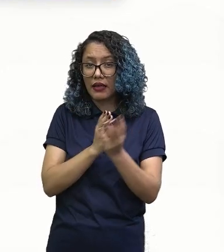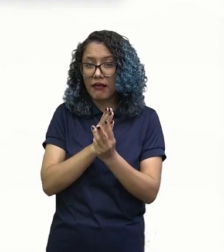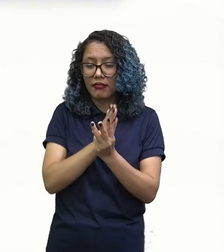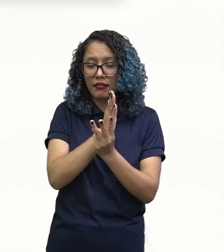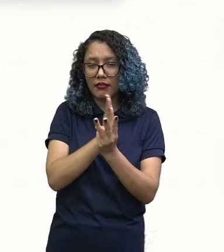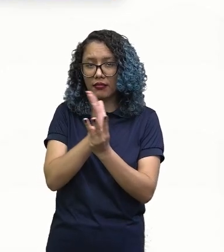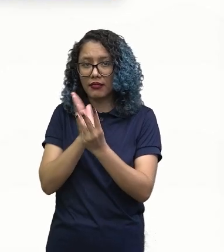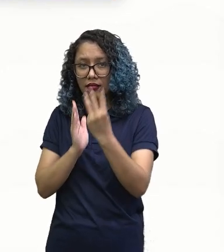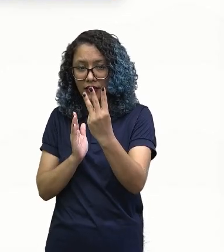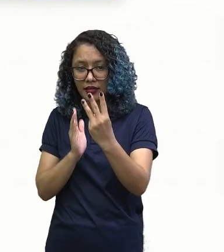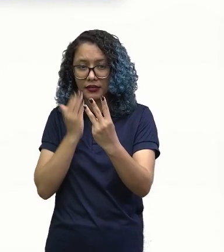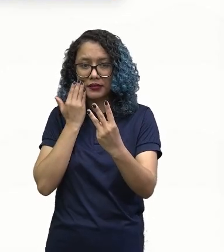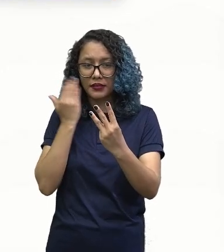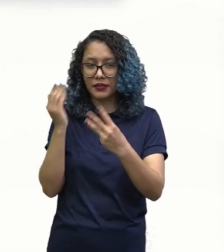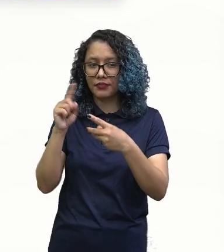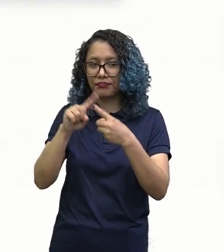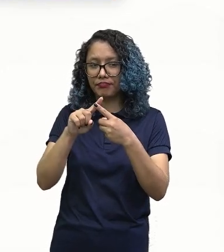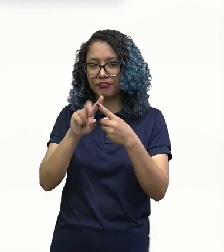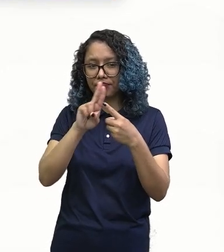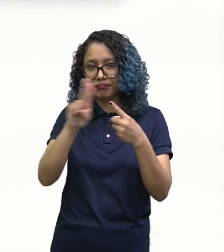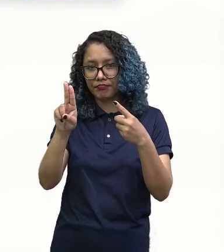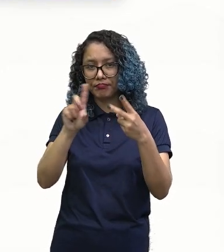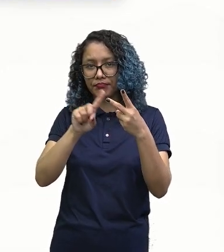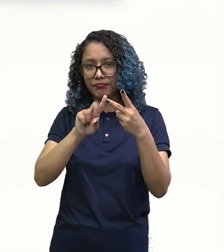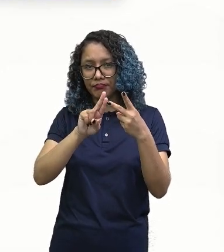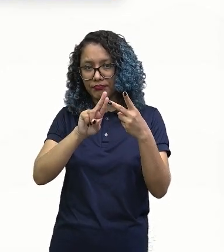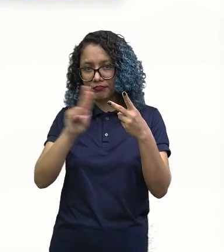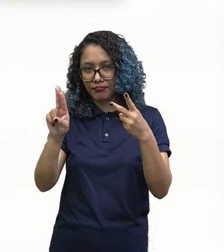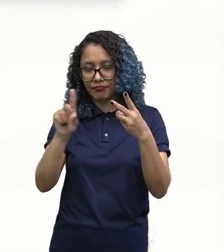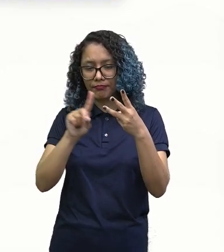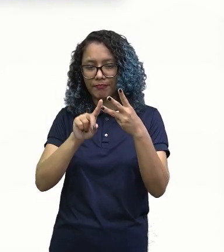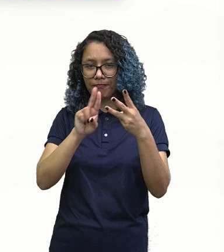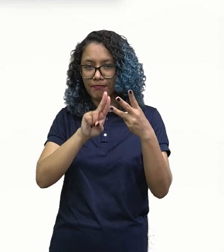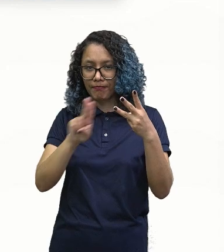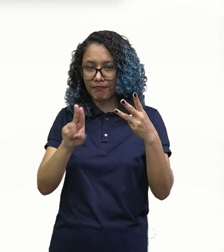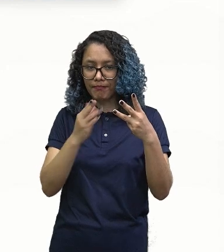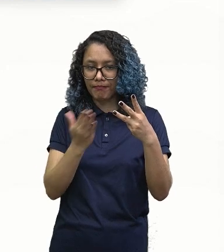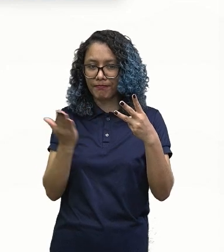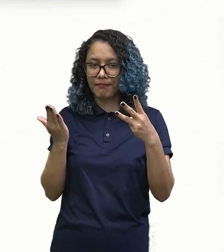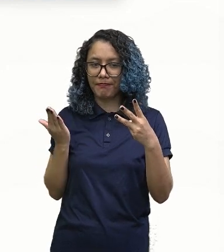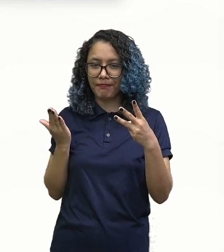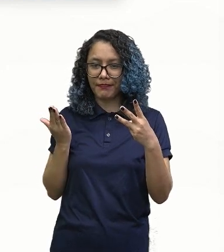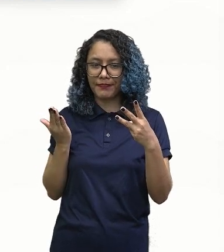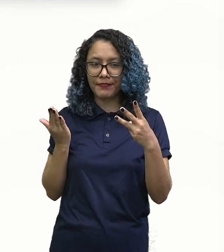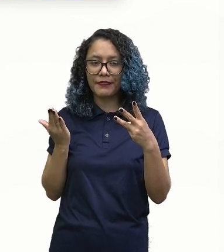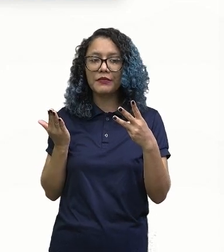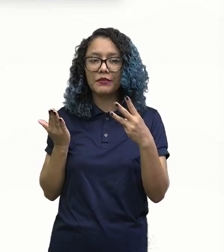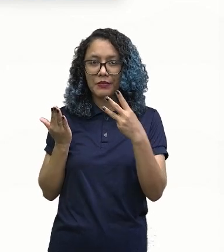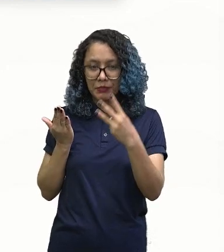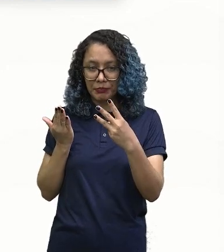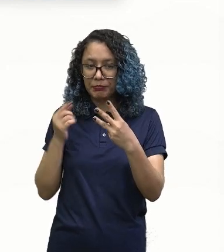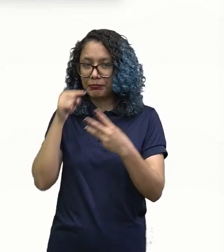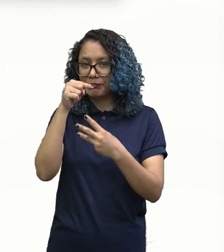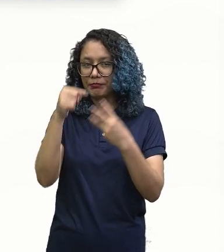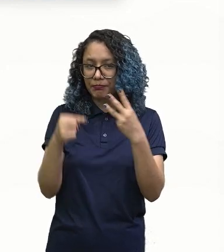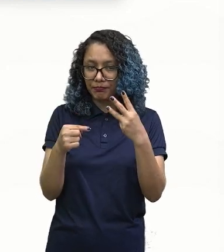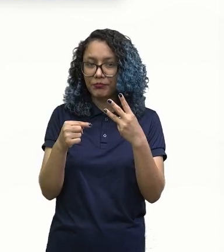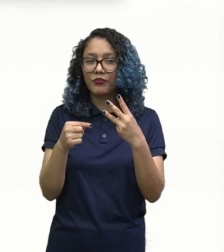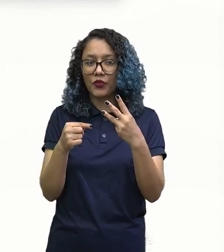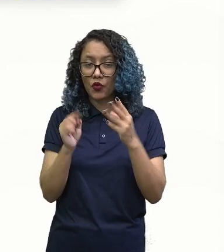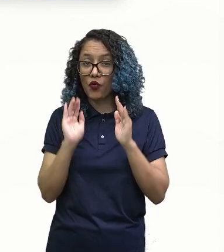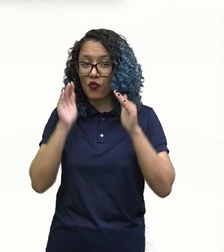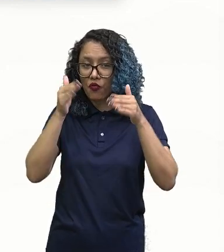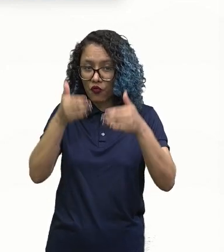a calorimetria e a termodinâmica. Então, são essas 3 e que